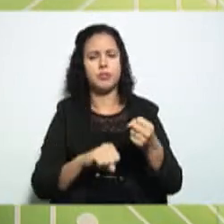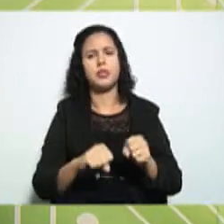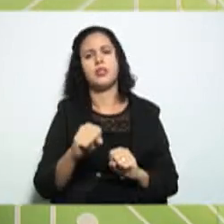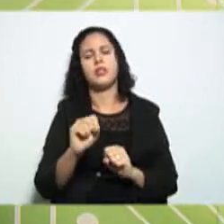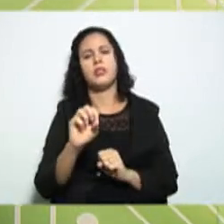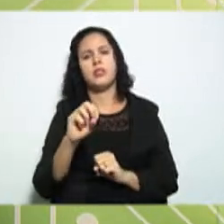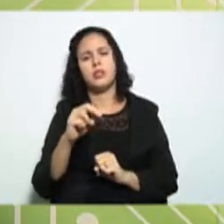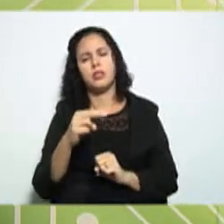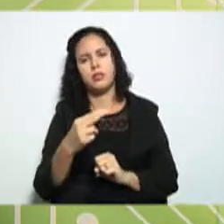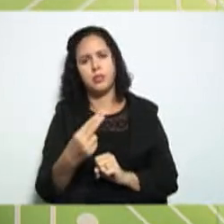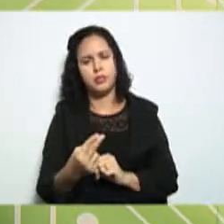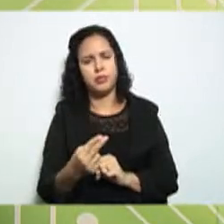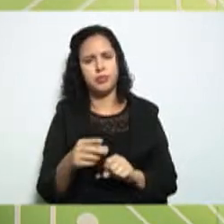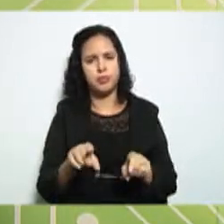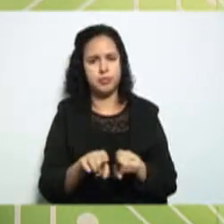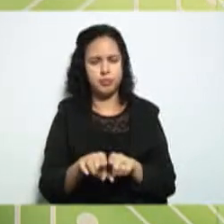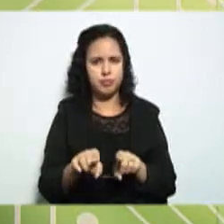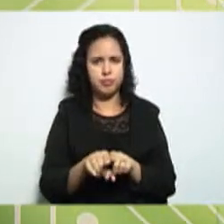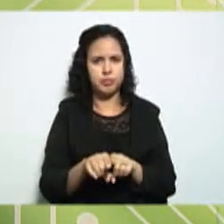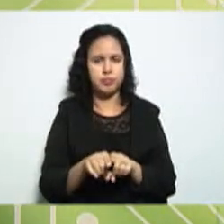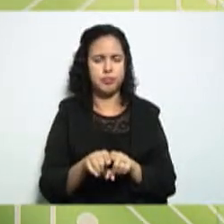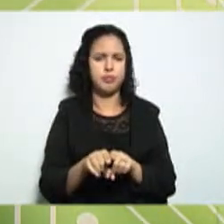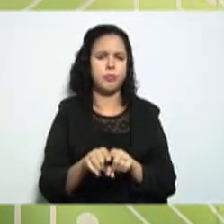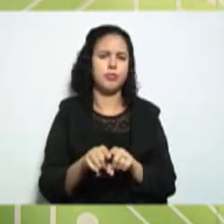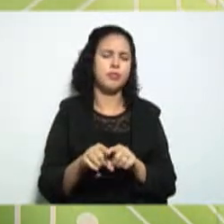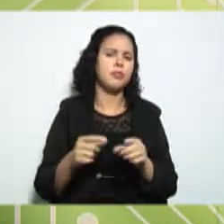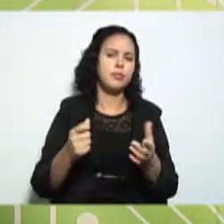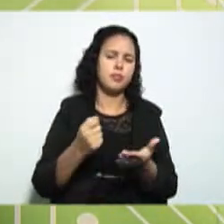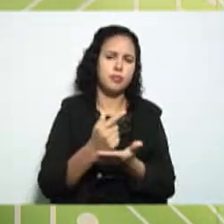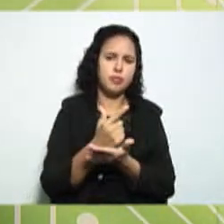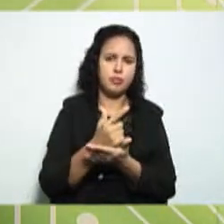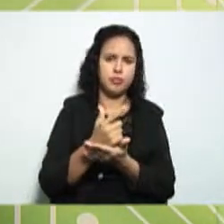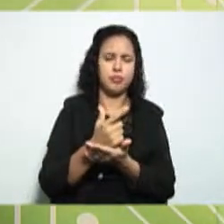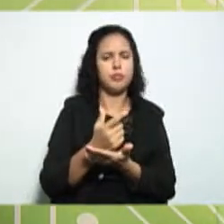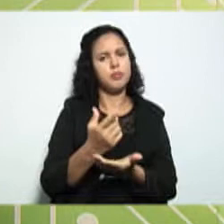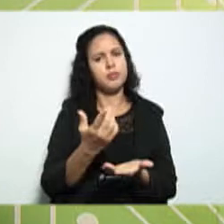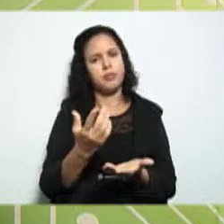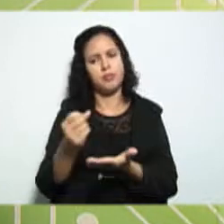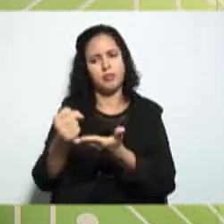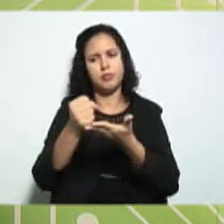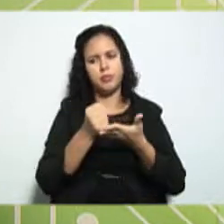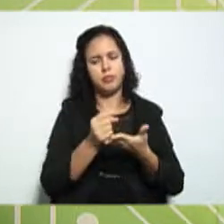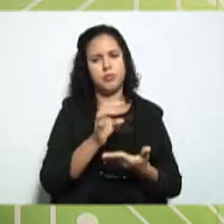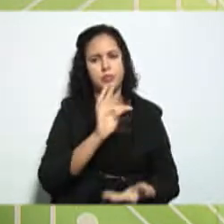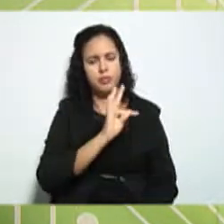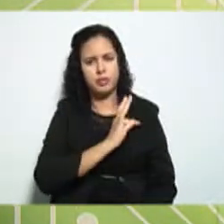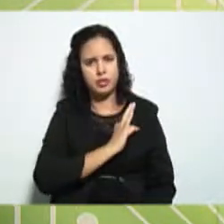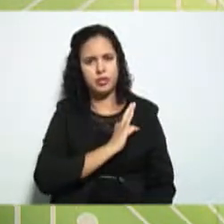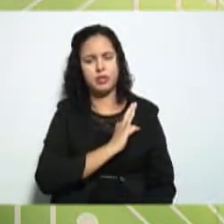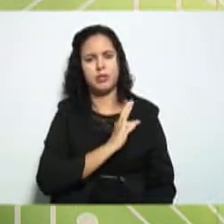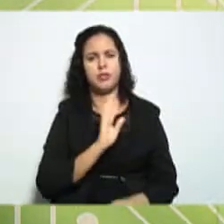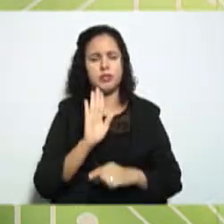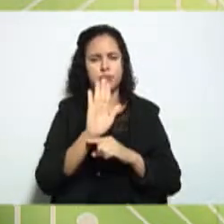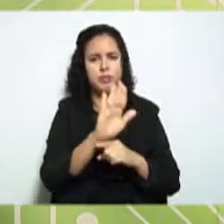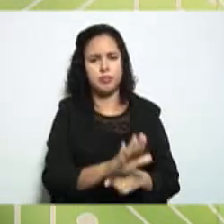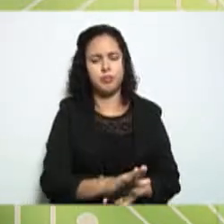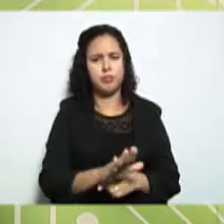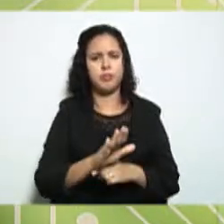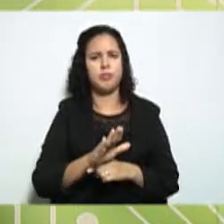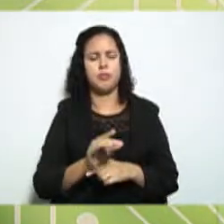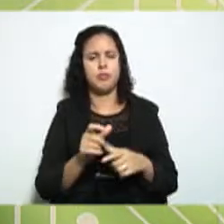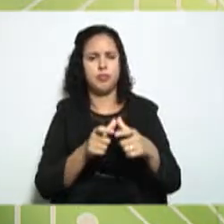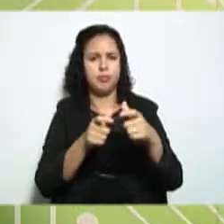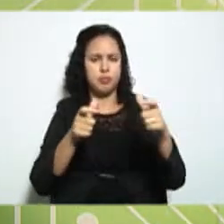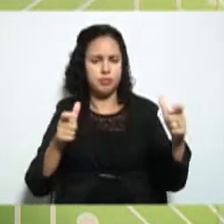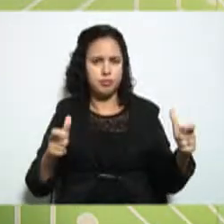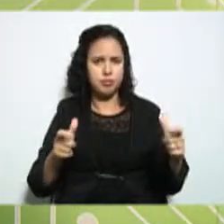o lugar onde vai ser a represa. A gente pode contratar assistência técnica que vai desenhar essa represa de uma maneira apropriada na nossa região. Isso é